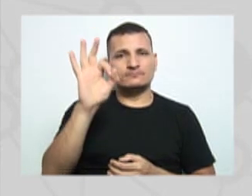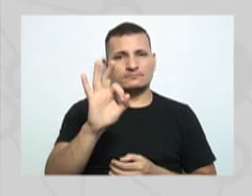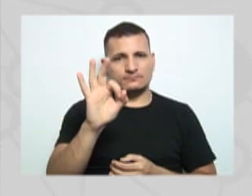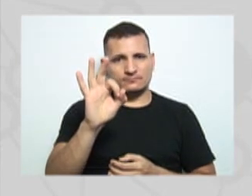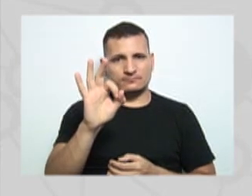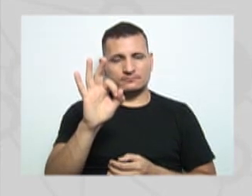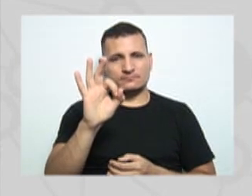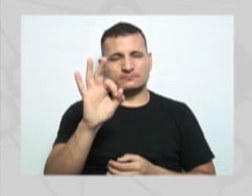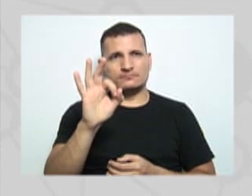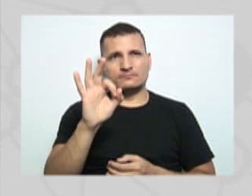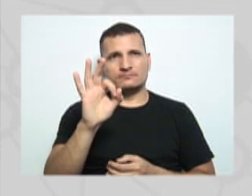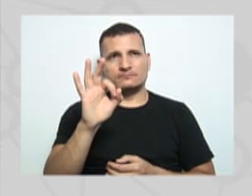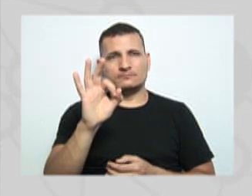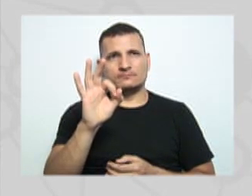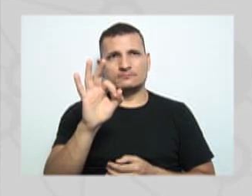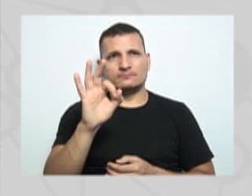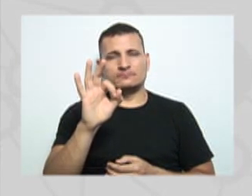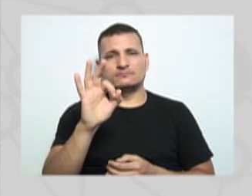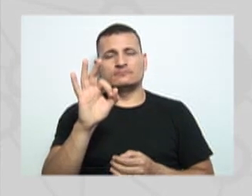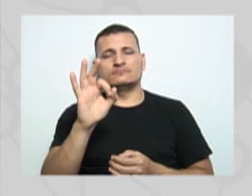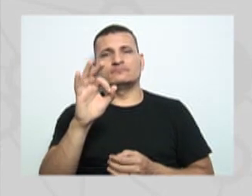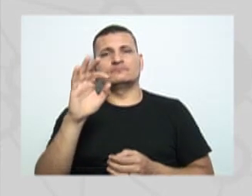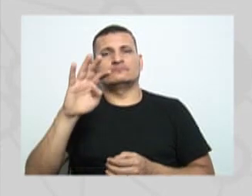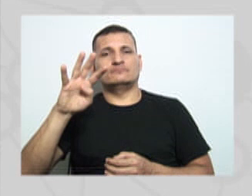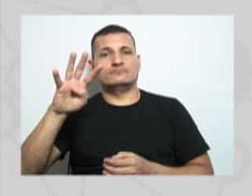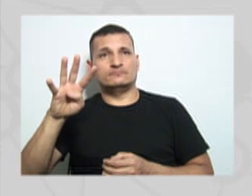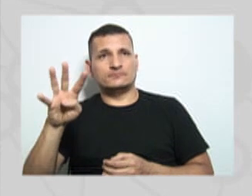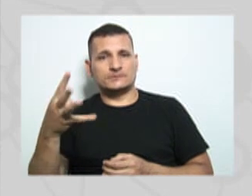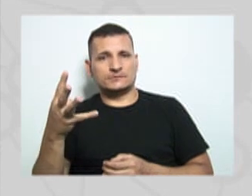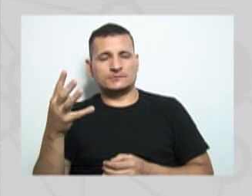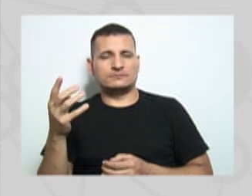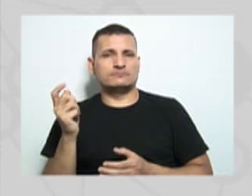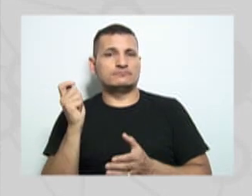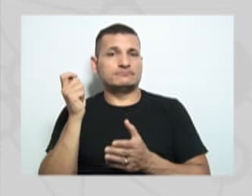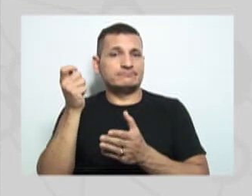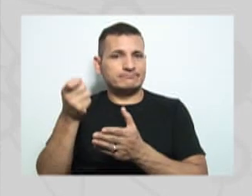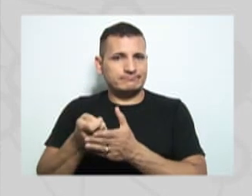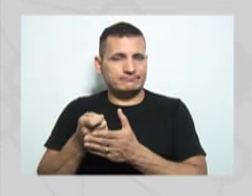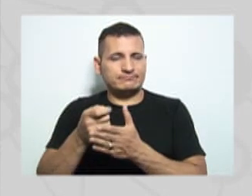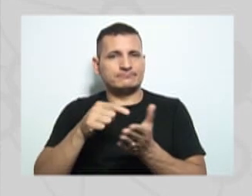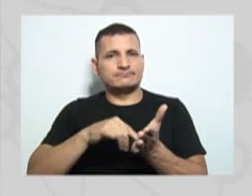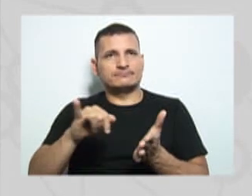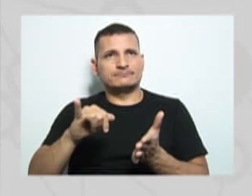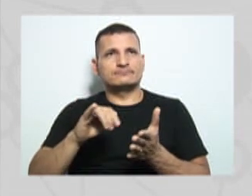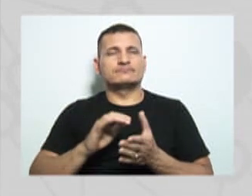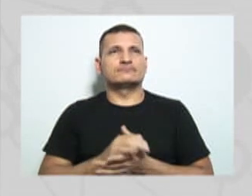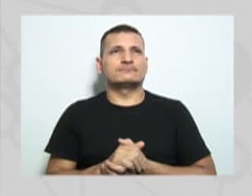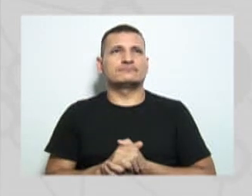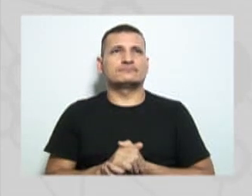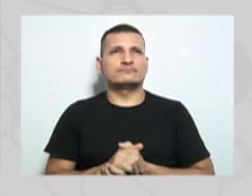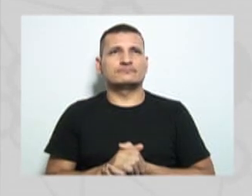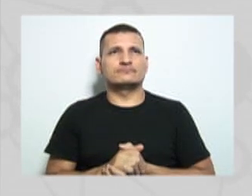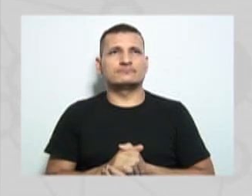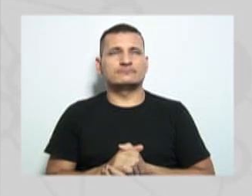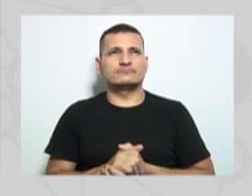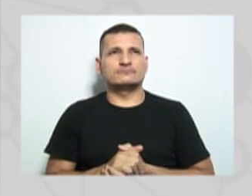50 mil, eu vou ter um valor de 4 mil a pagar dos atos não cooperados.